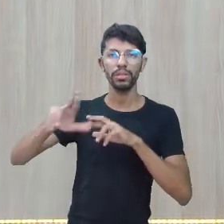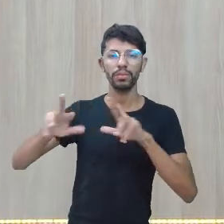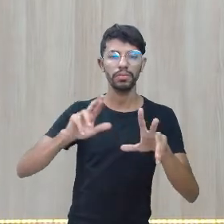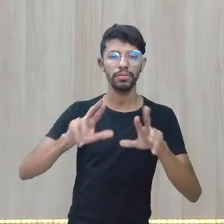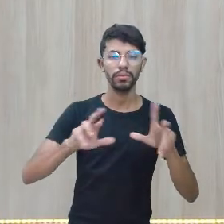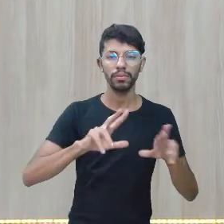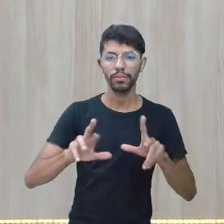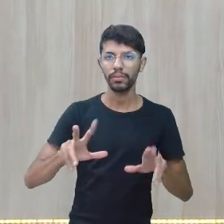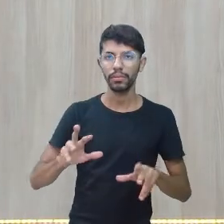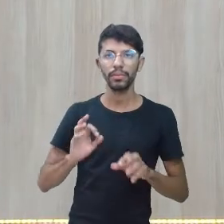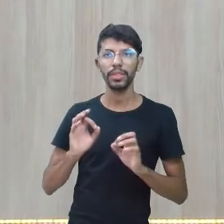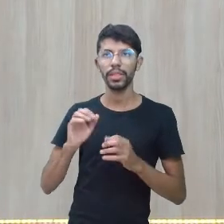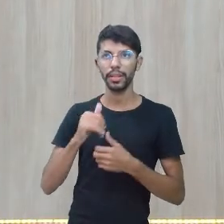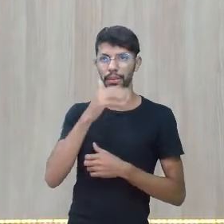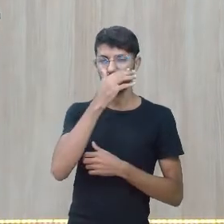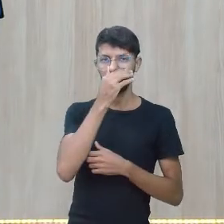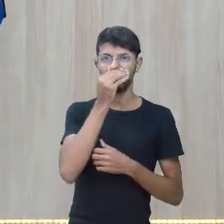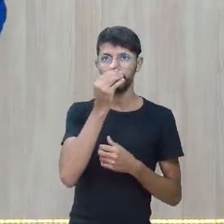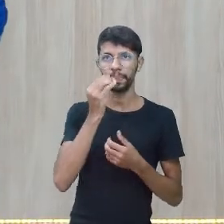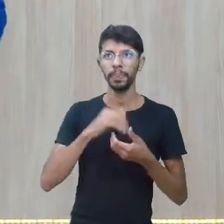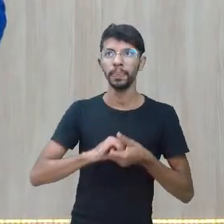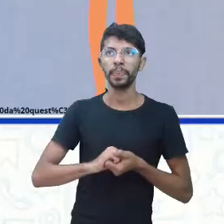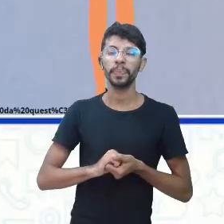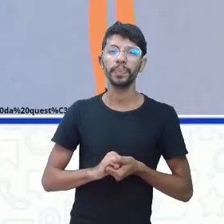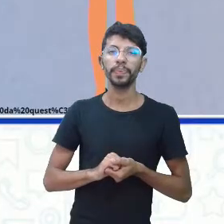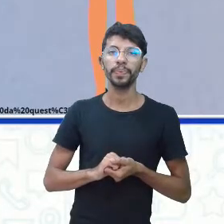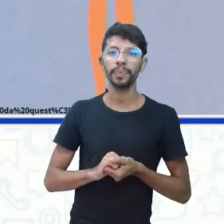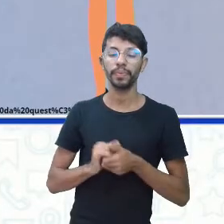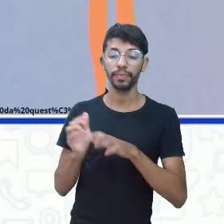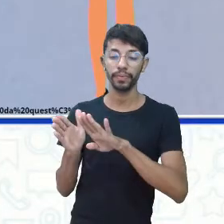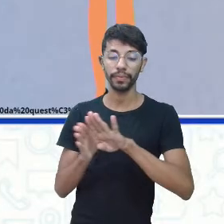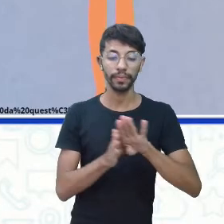várias plataformas também. Outro tipo de